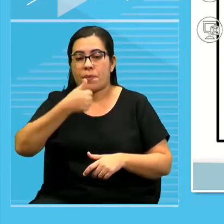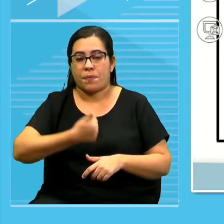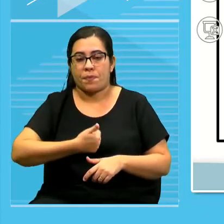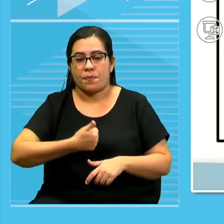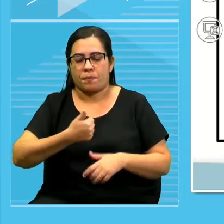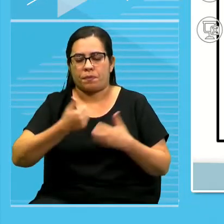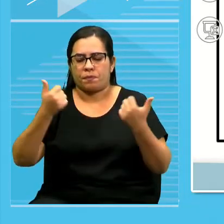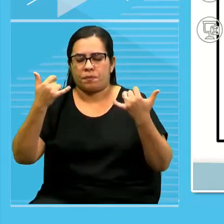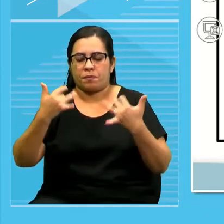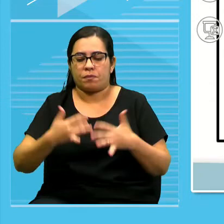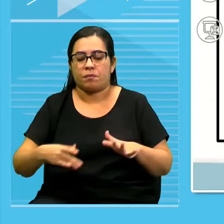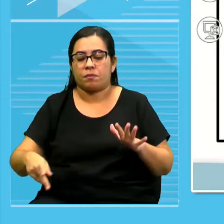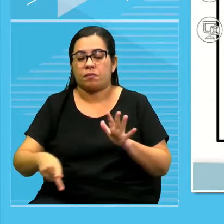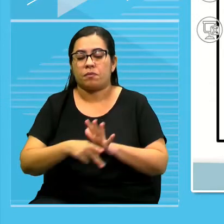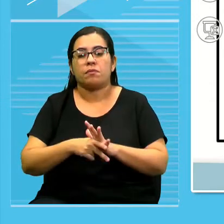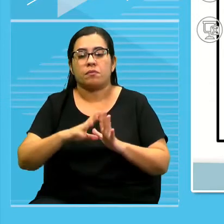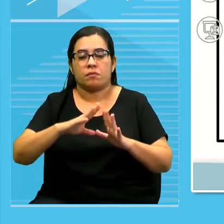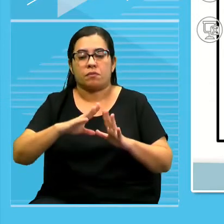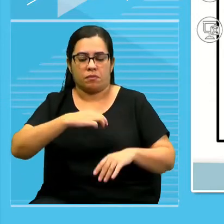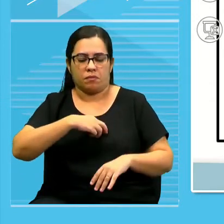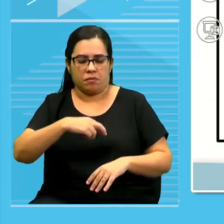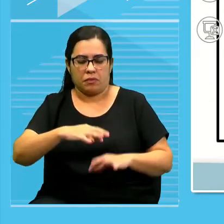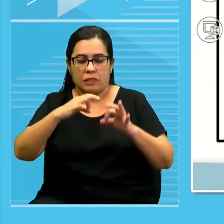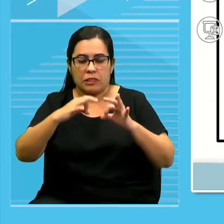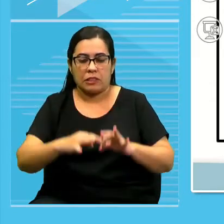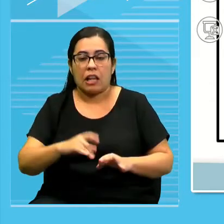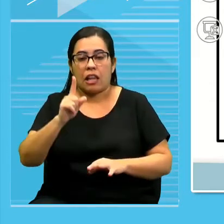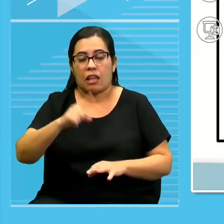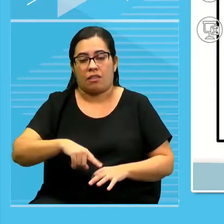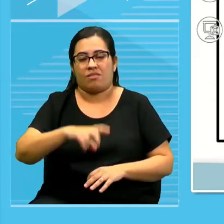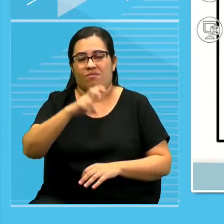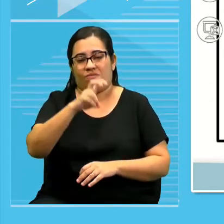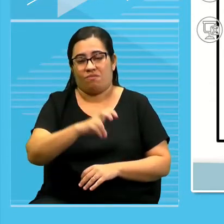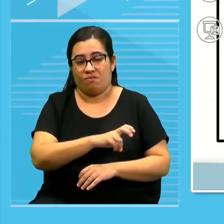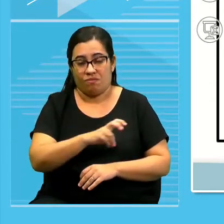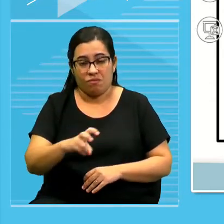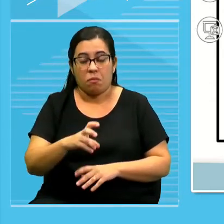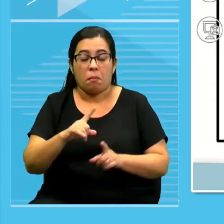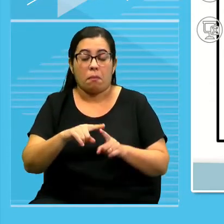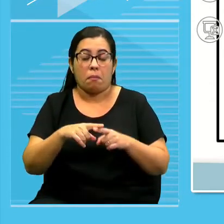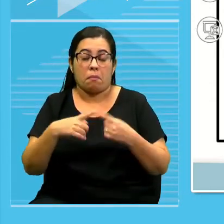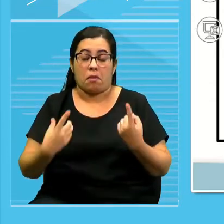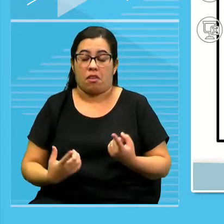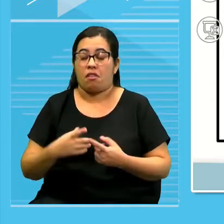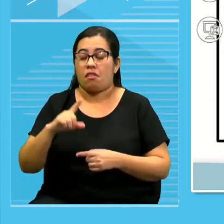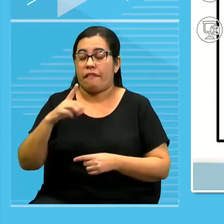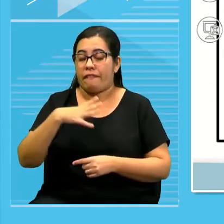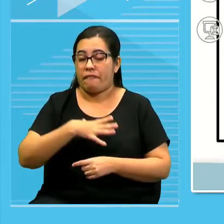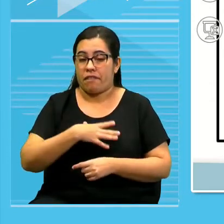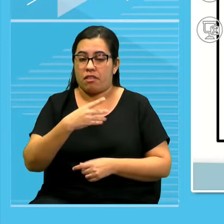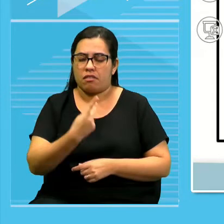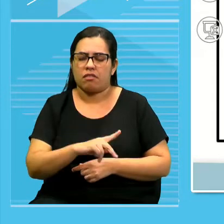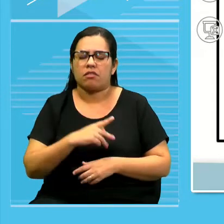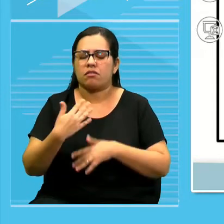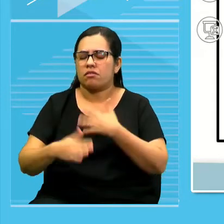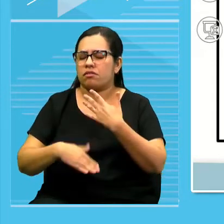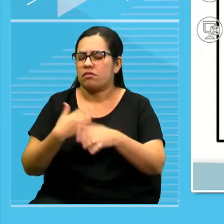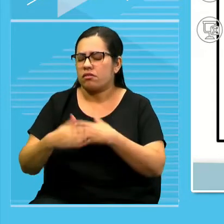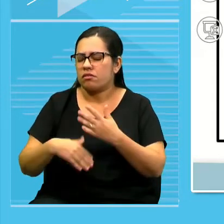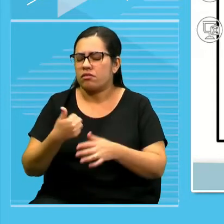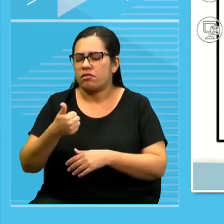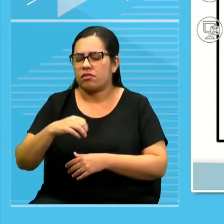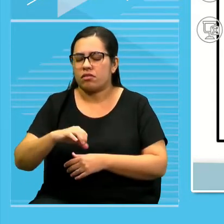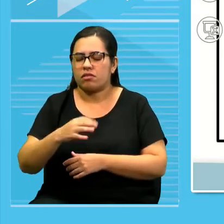que a religião oficial seria católica mas o seu filho né quando entra lá em 1840 no segundo